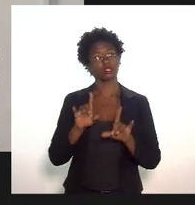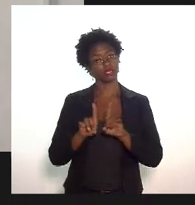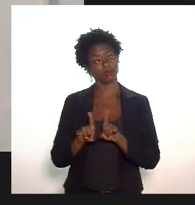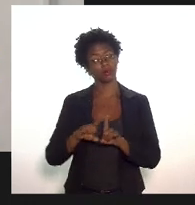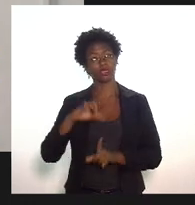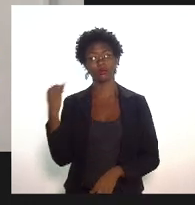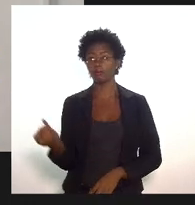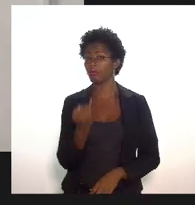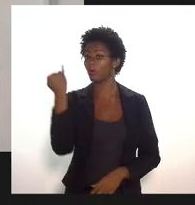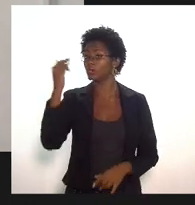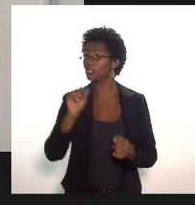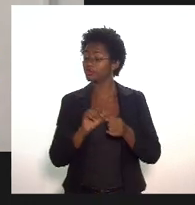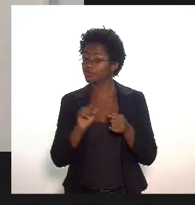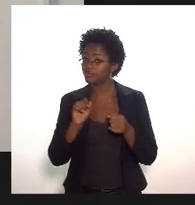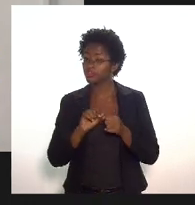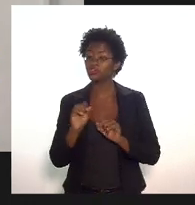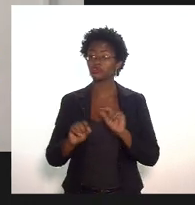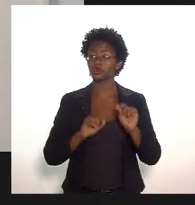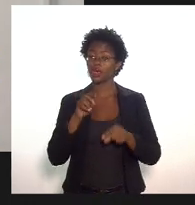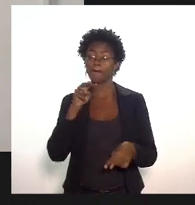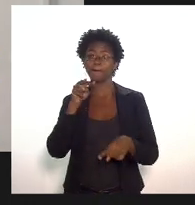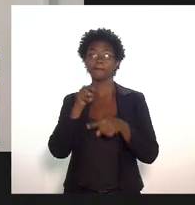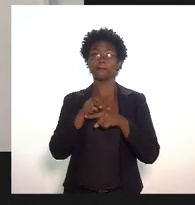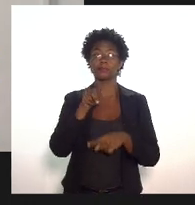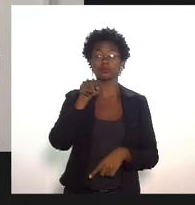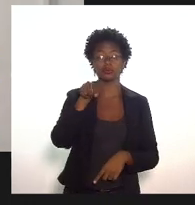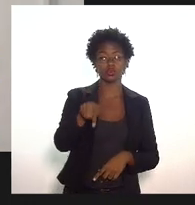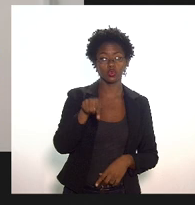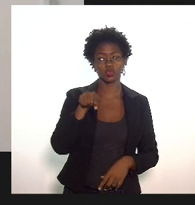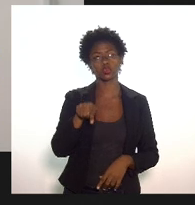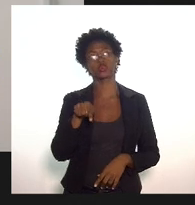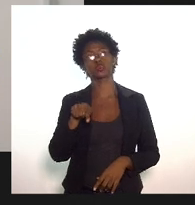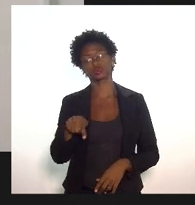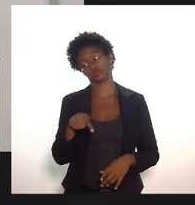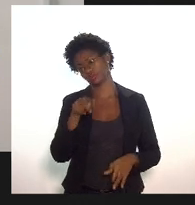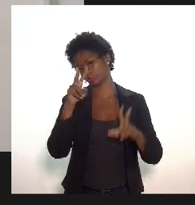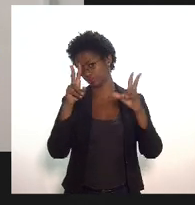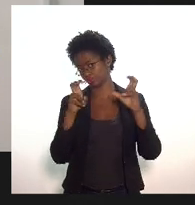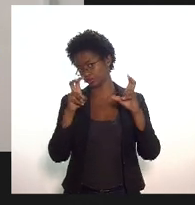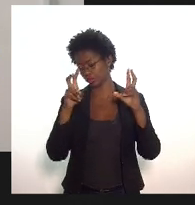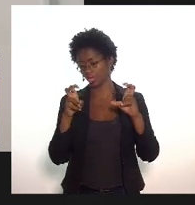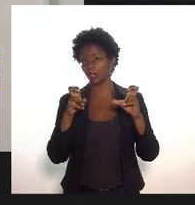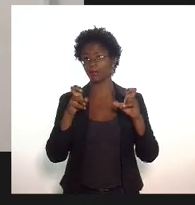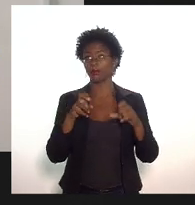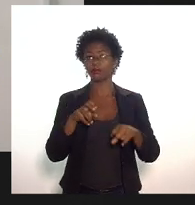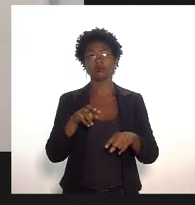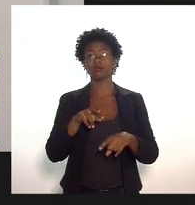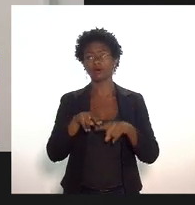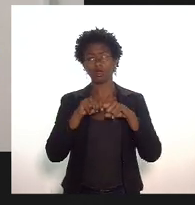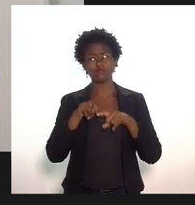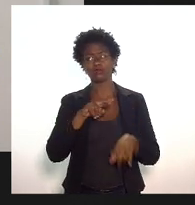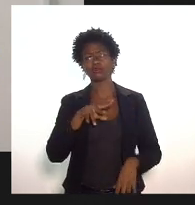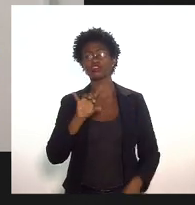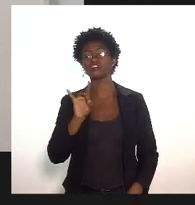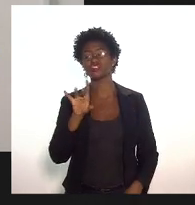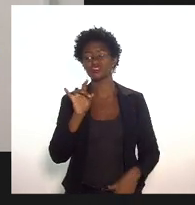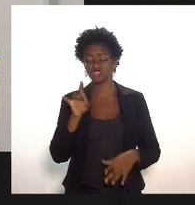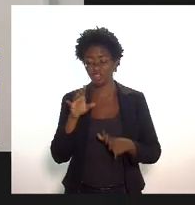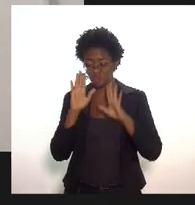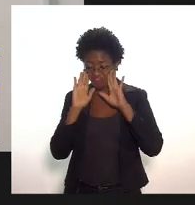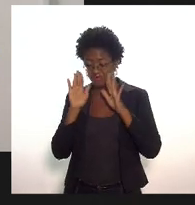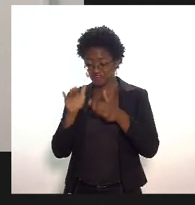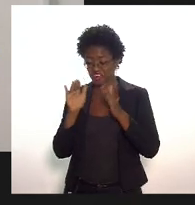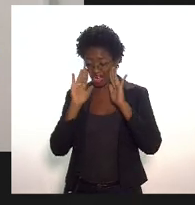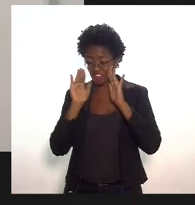é importante que se faça também a proteção dessa questão, para que não fique apenas nas mãos, né,